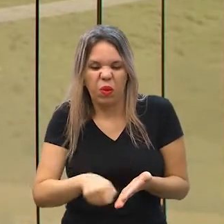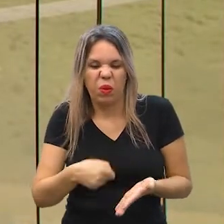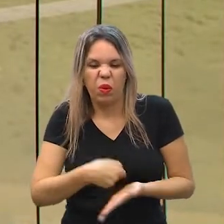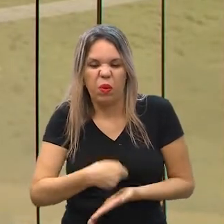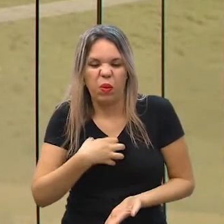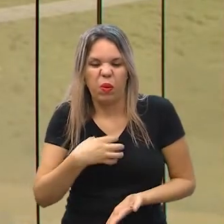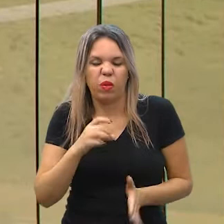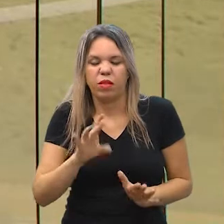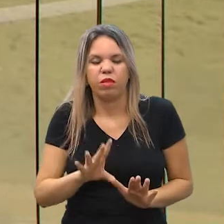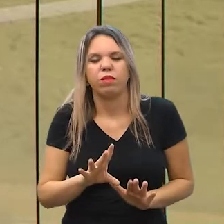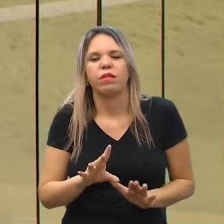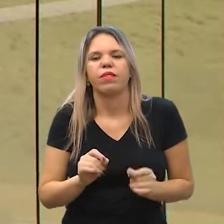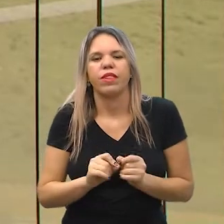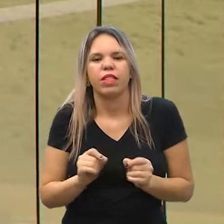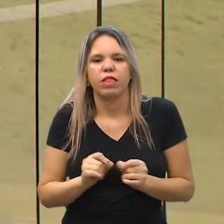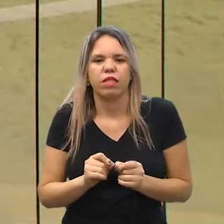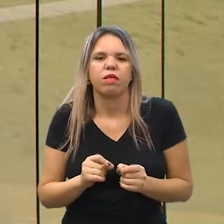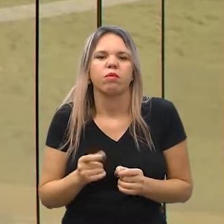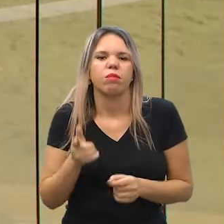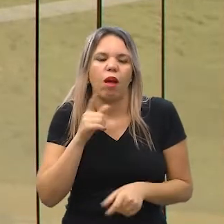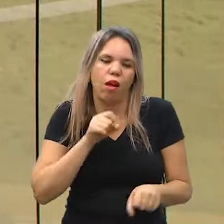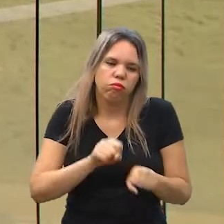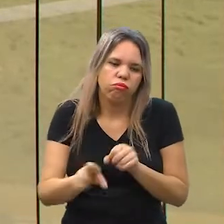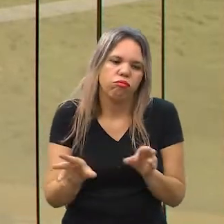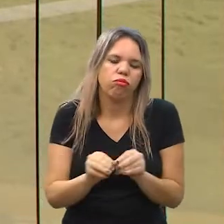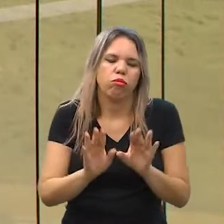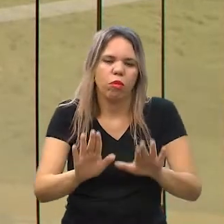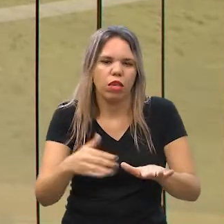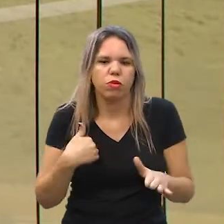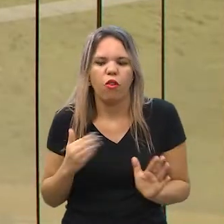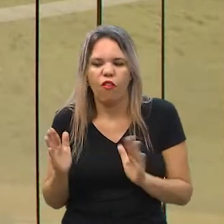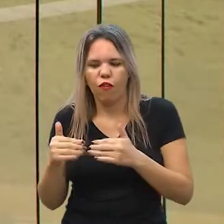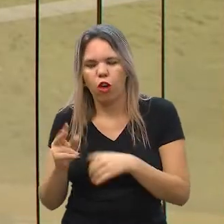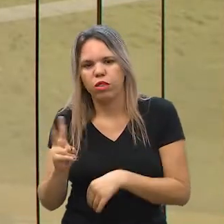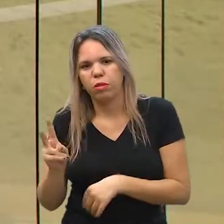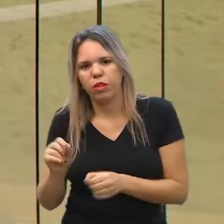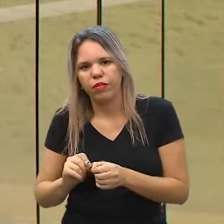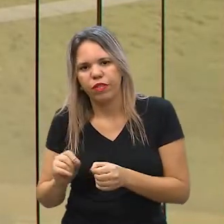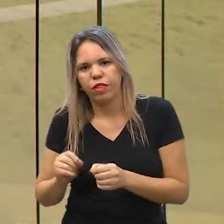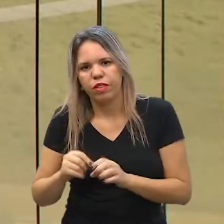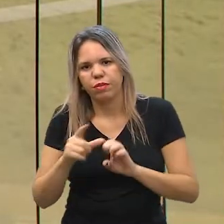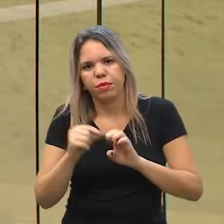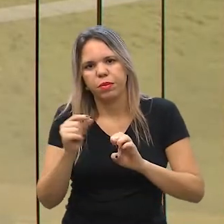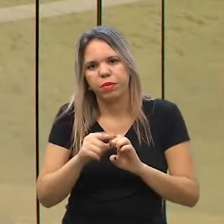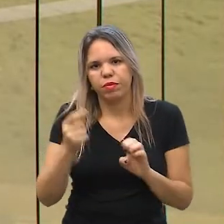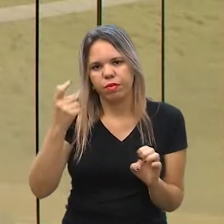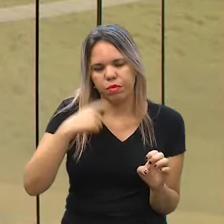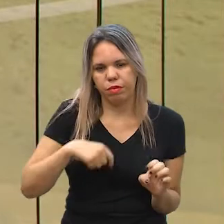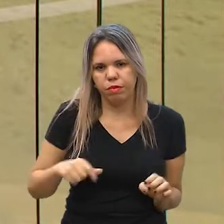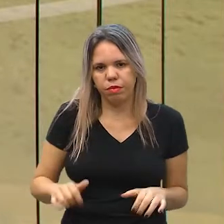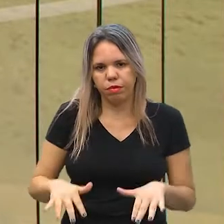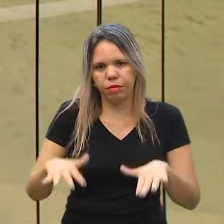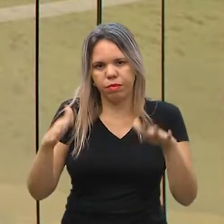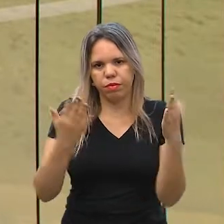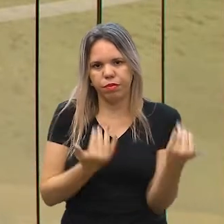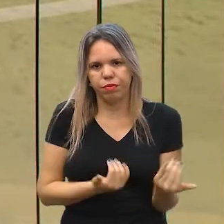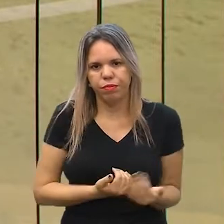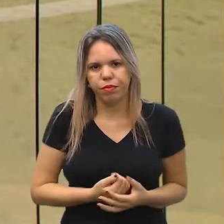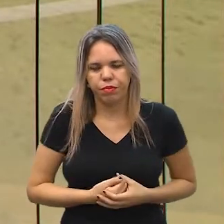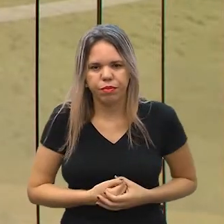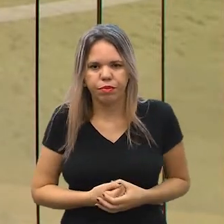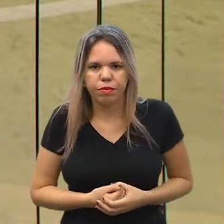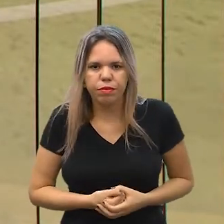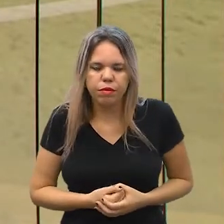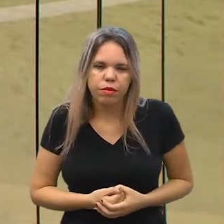sempre fazer o necessário para percorrer o caminho, mas o meu foco sempre foi o empreendedorismo mesmo, desde muito